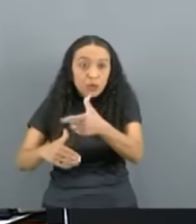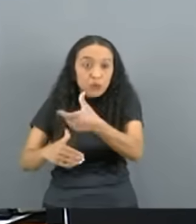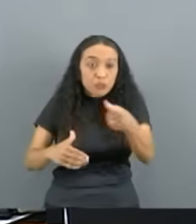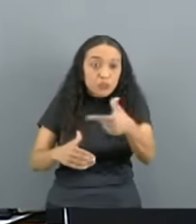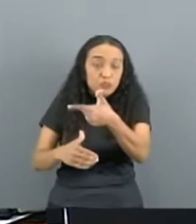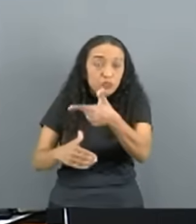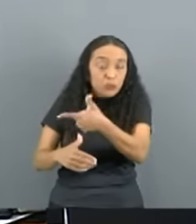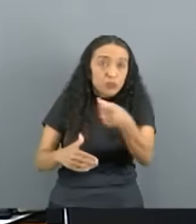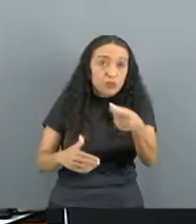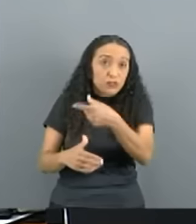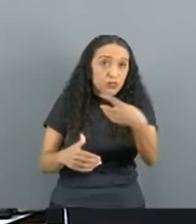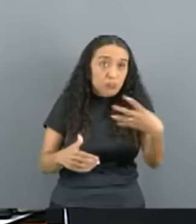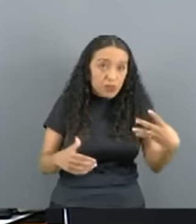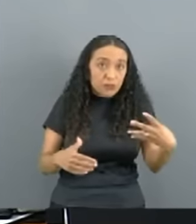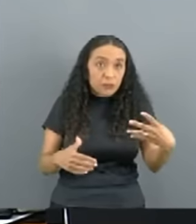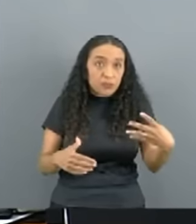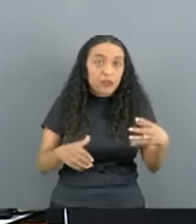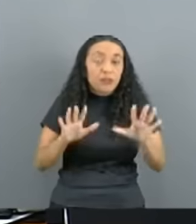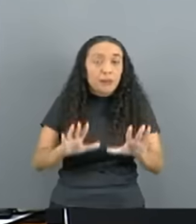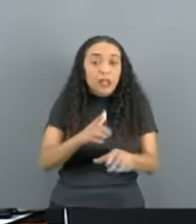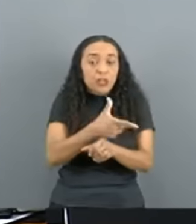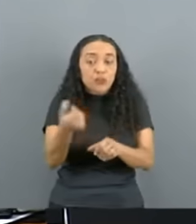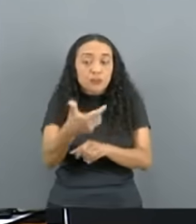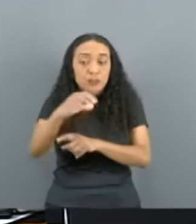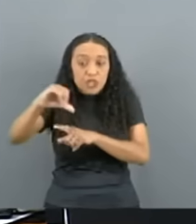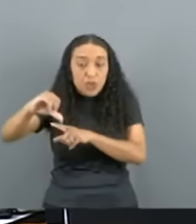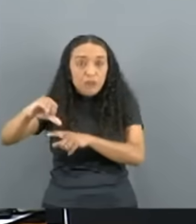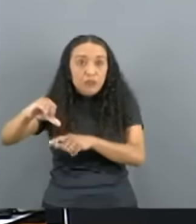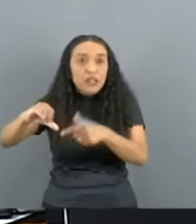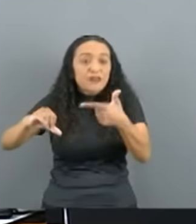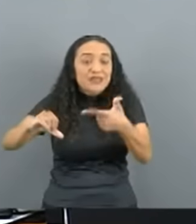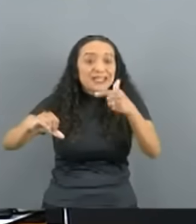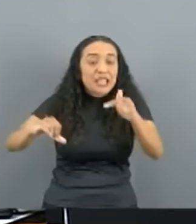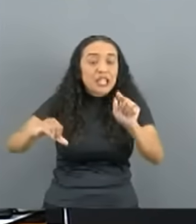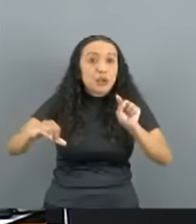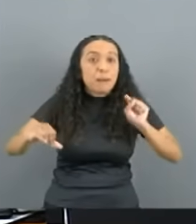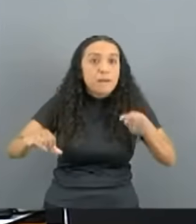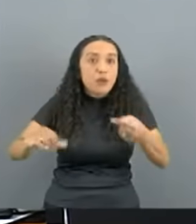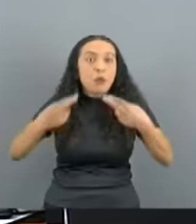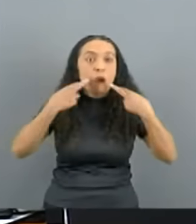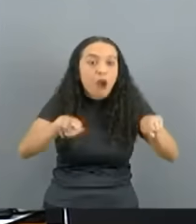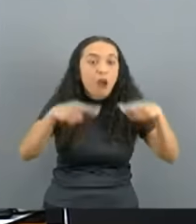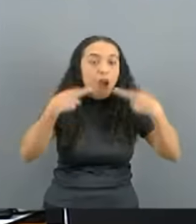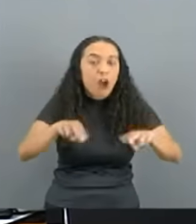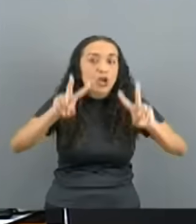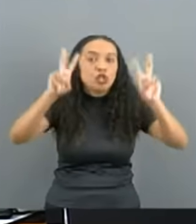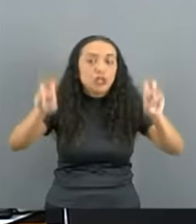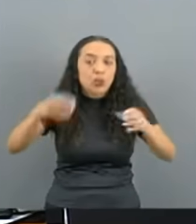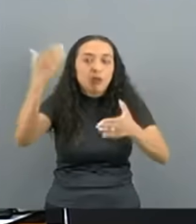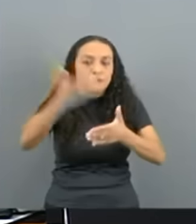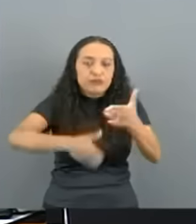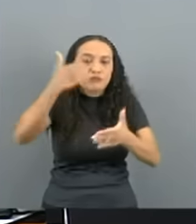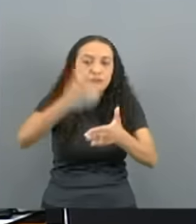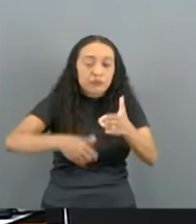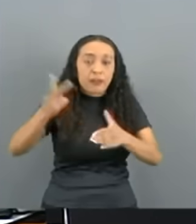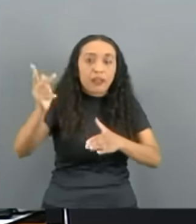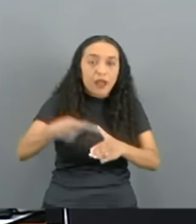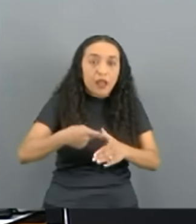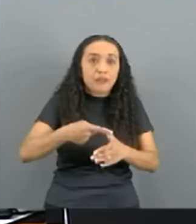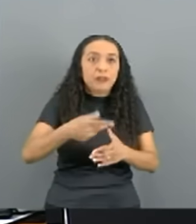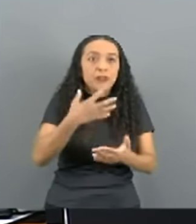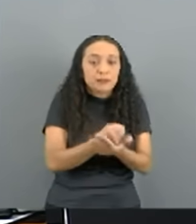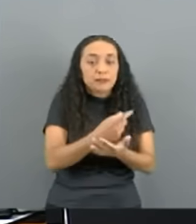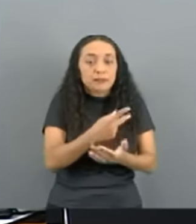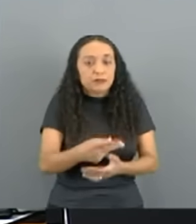2024. Em 2019, com 27 mil reclamações sobre descontos indevidos no meu